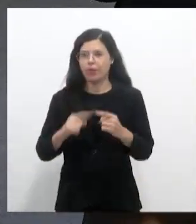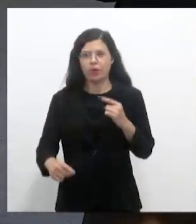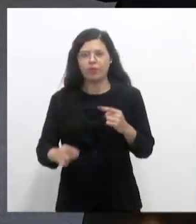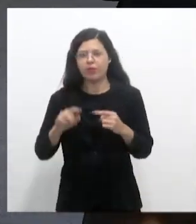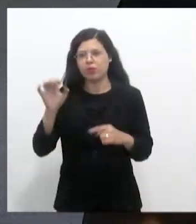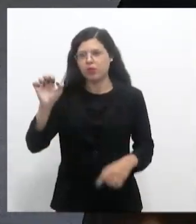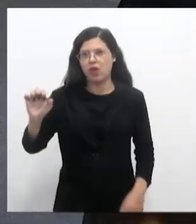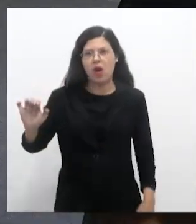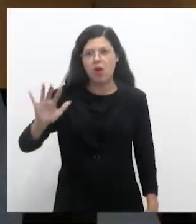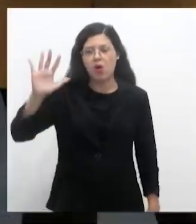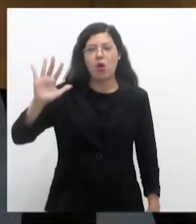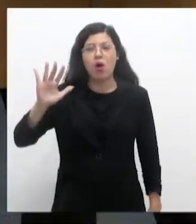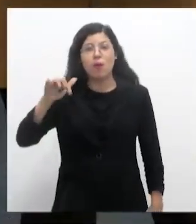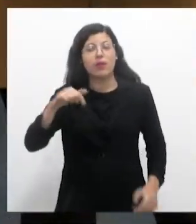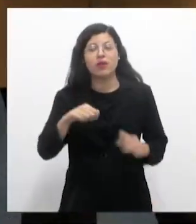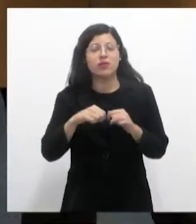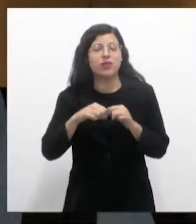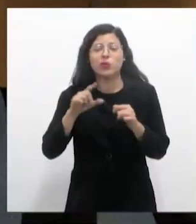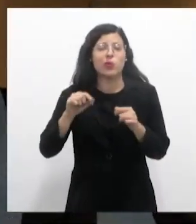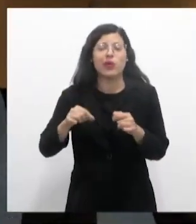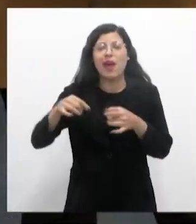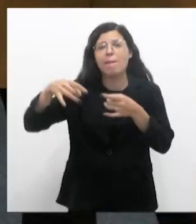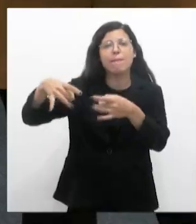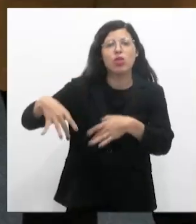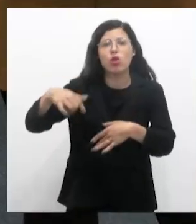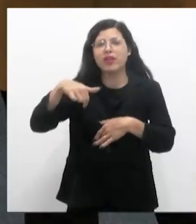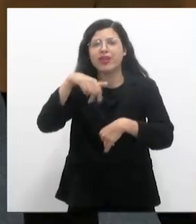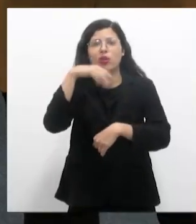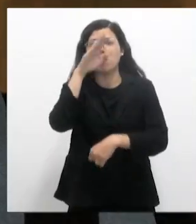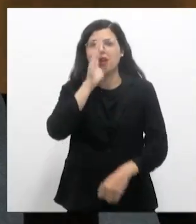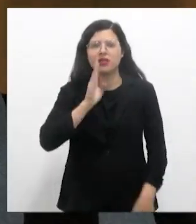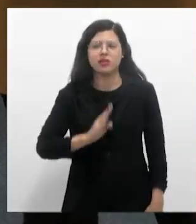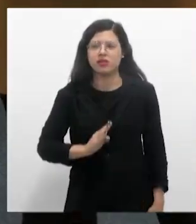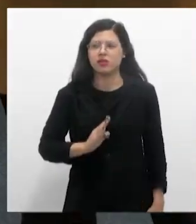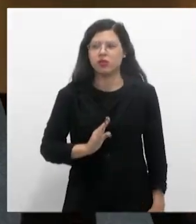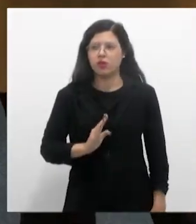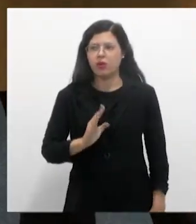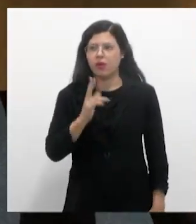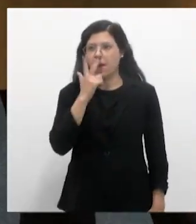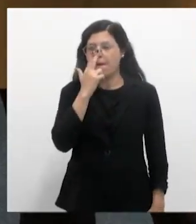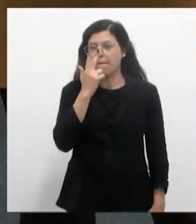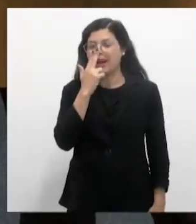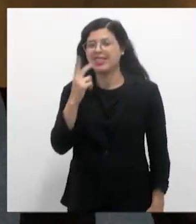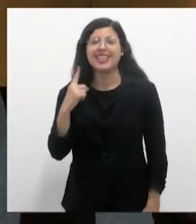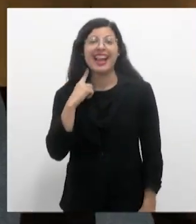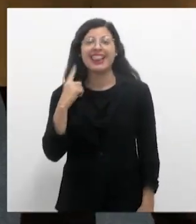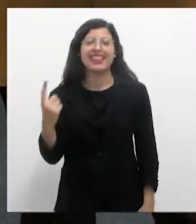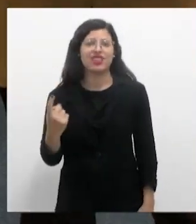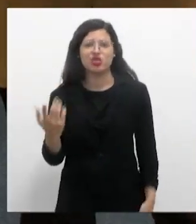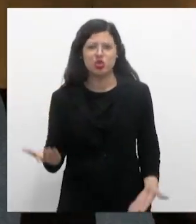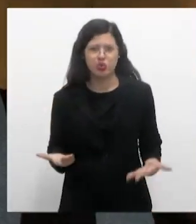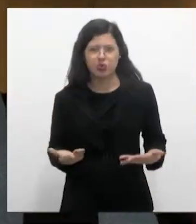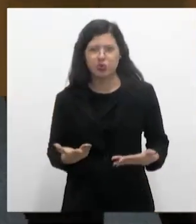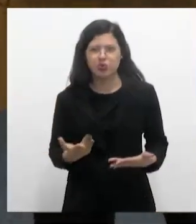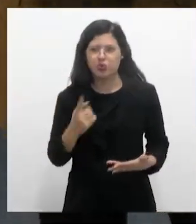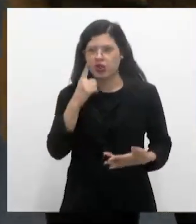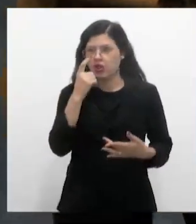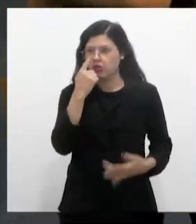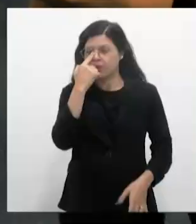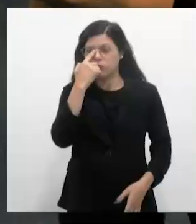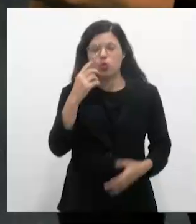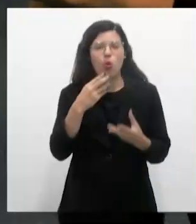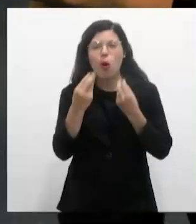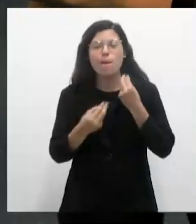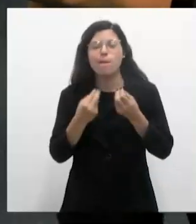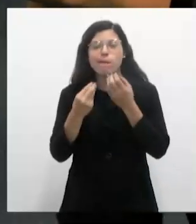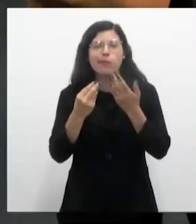eles desovam aqui. A gente está virando uma lata de lixo química. Uma lata de lixo química, como é que é possível?